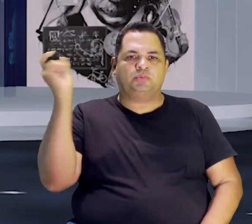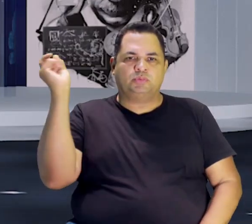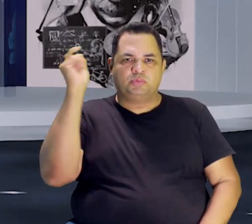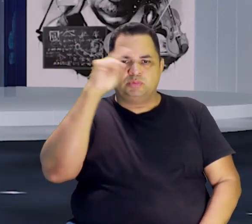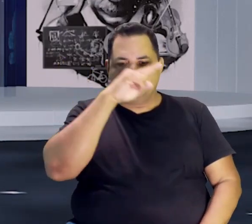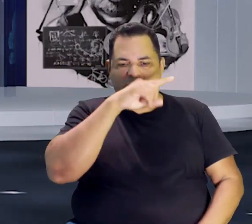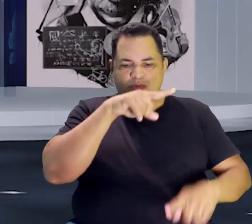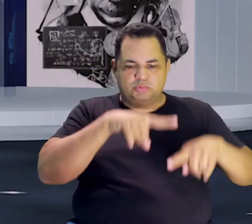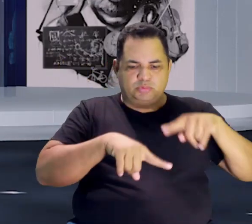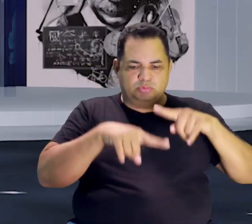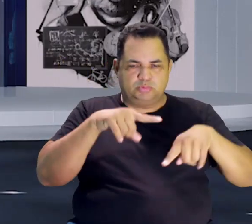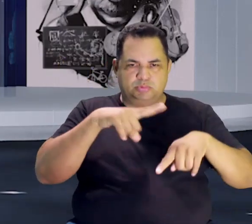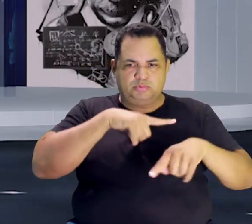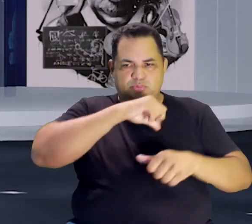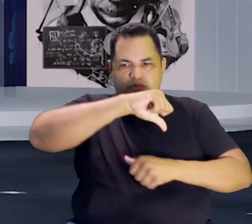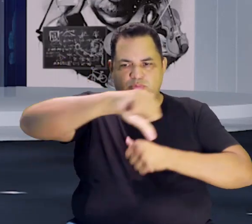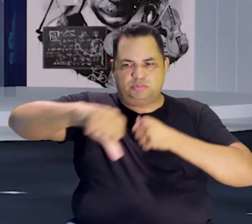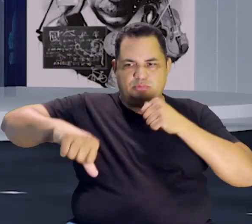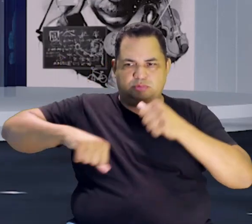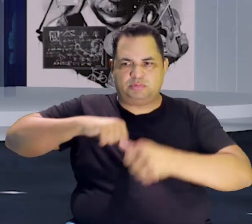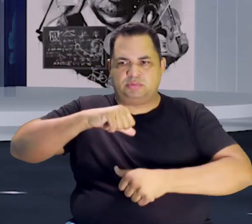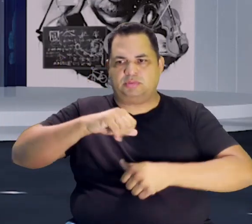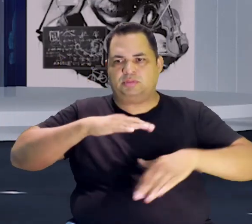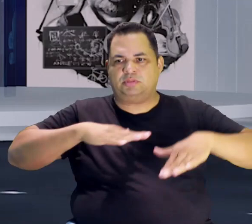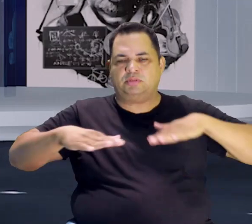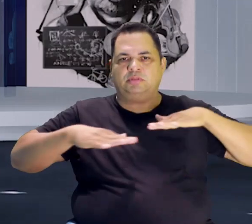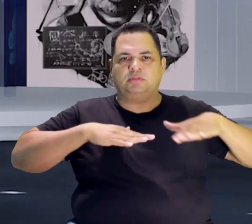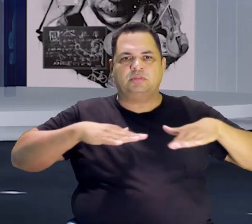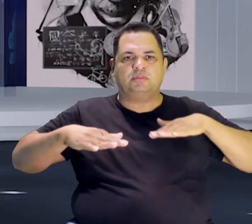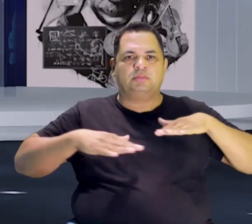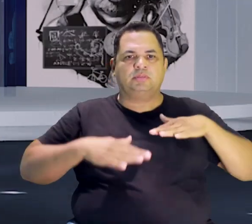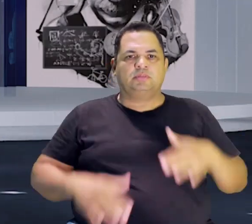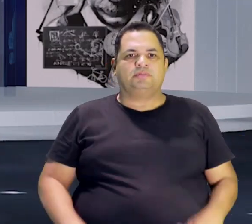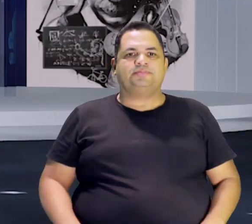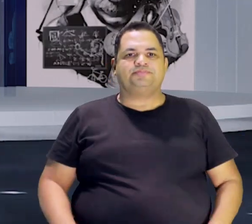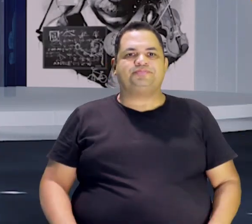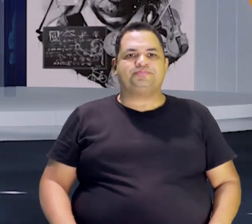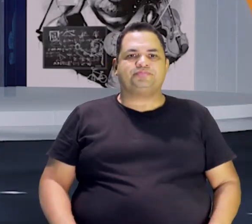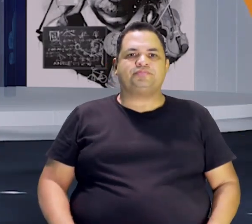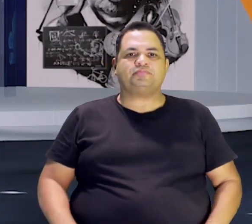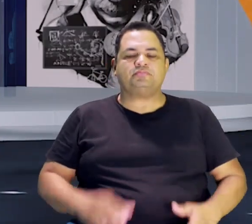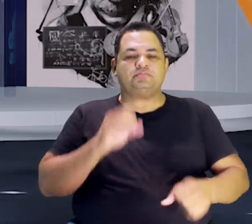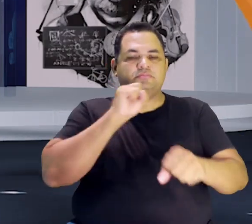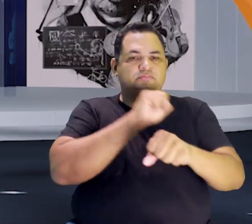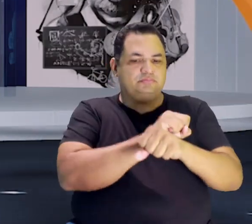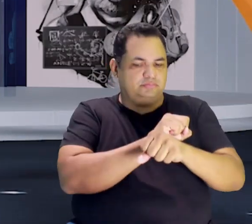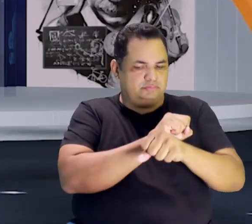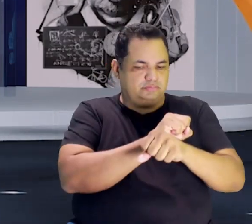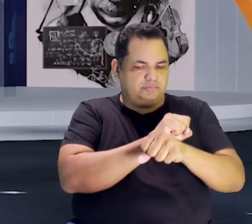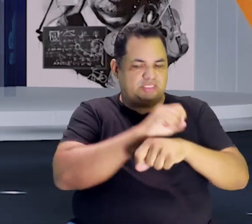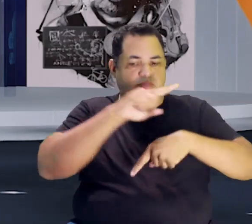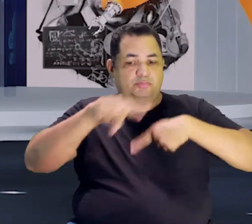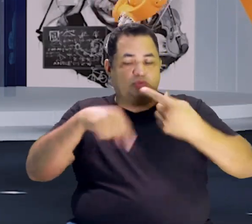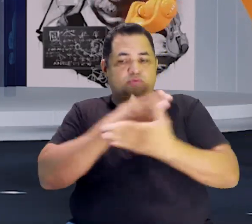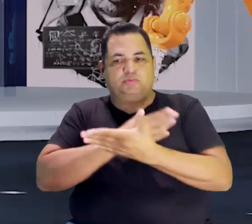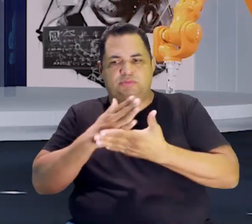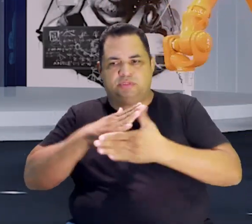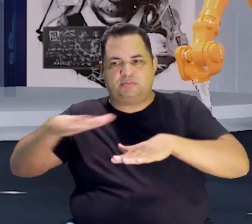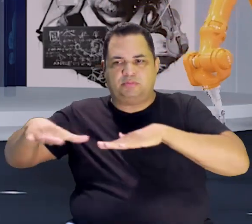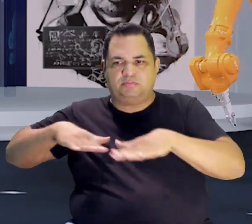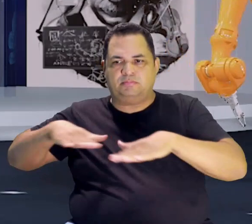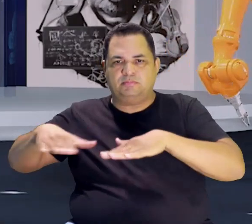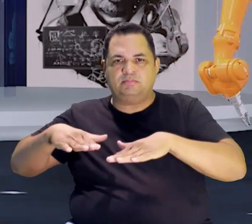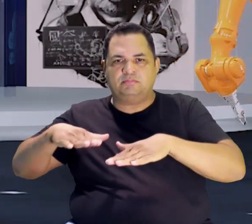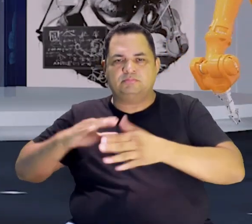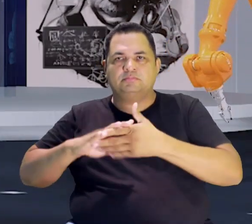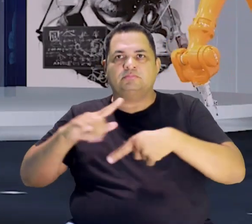que o corpo tem de modificar o seu movimento. Se é de modificar o seu movimento, é de estar parado, entrar em movimento, estar